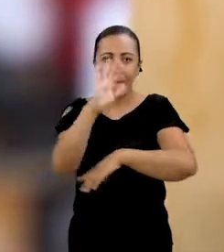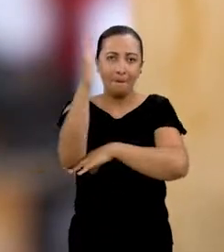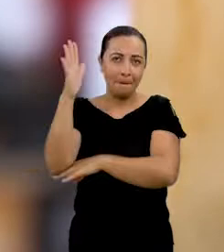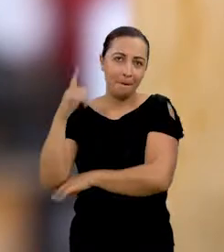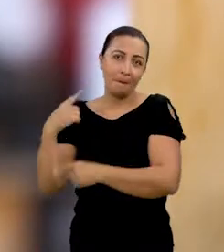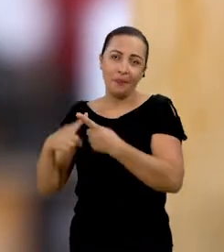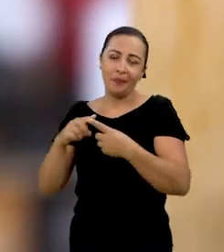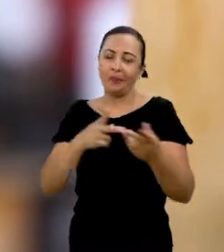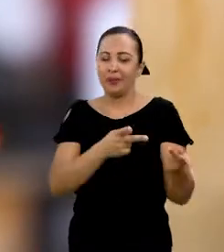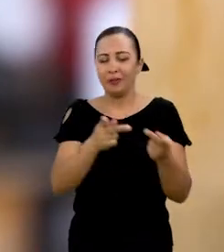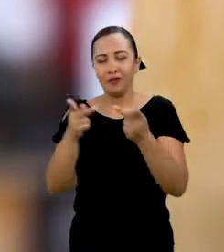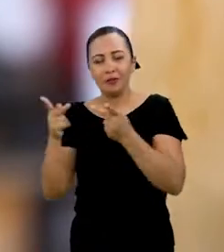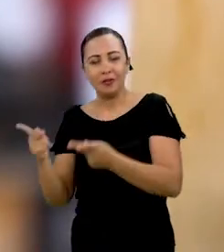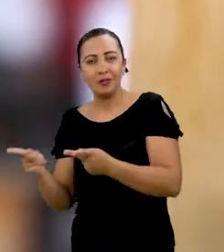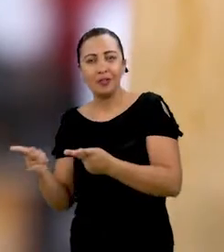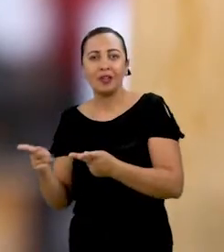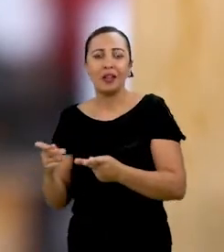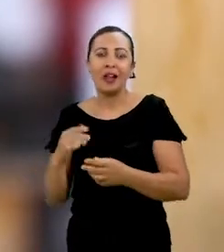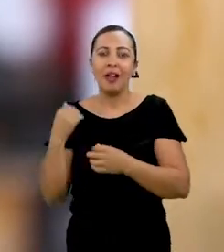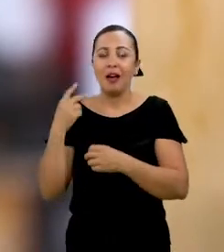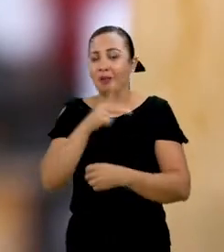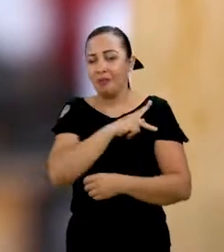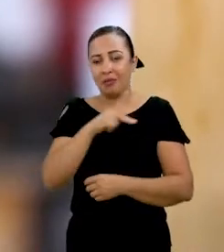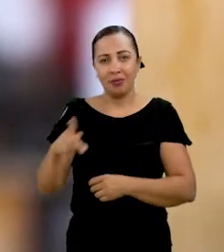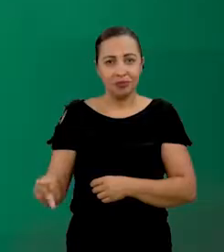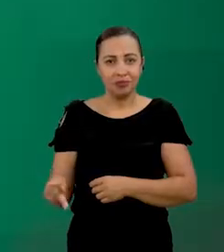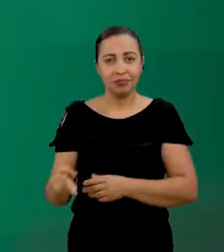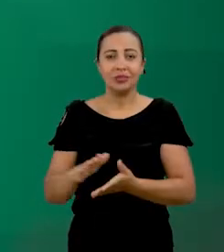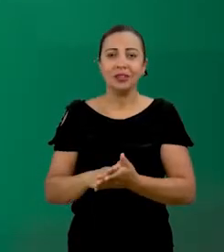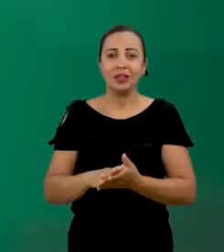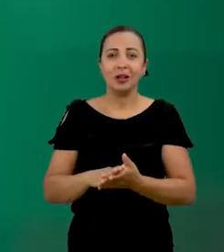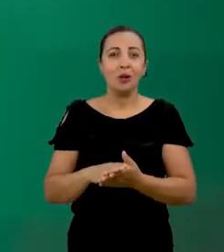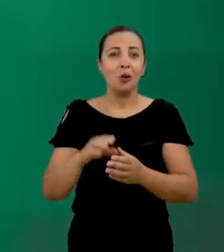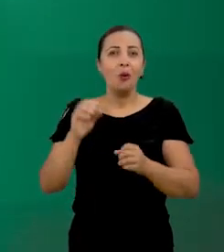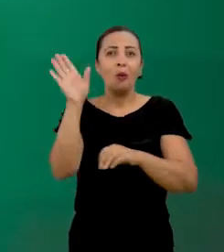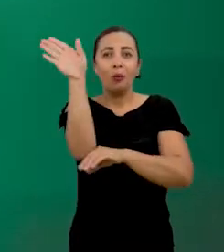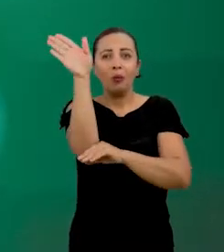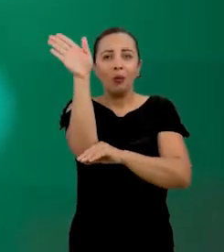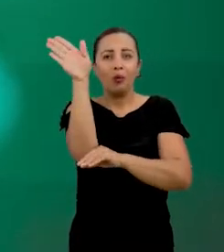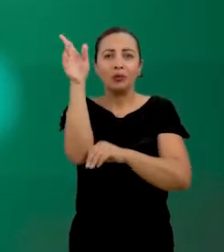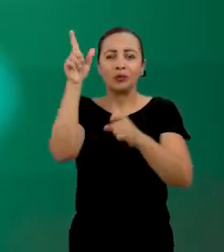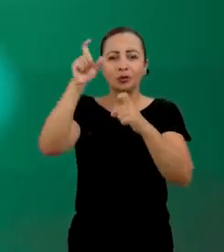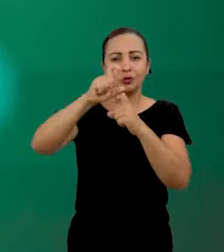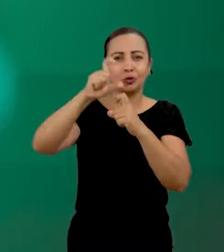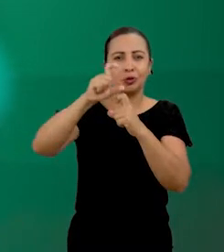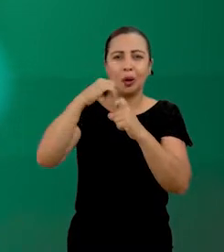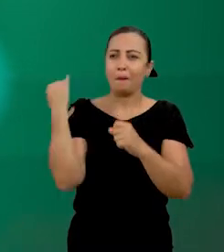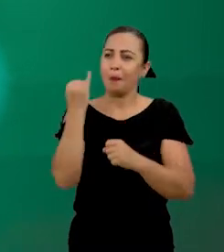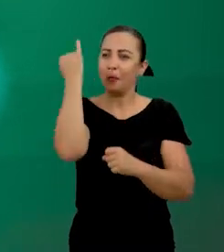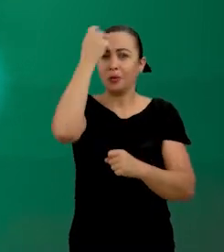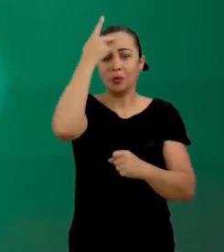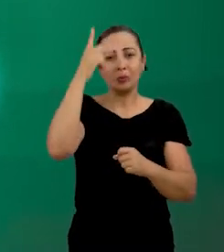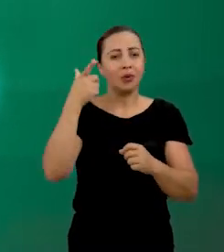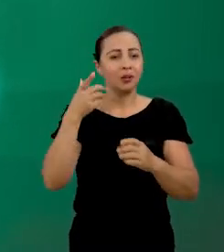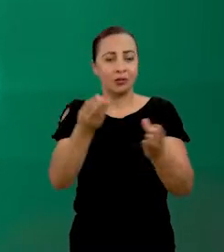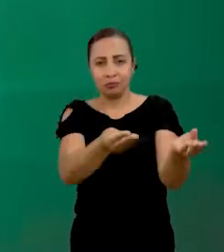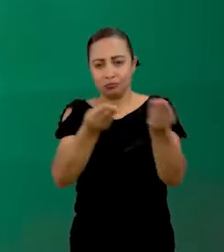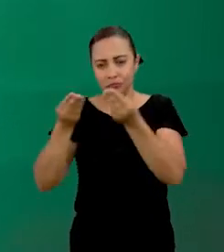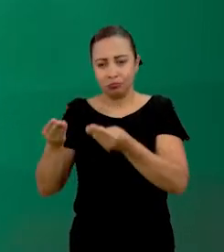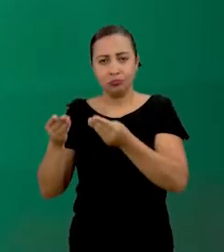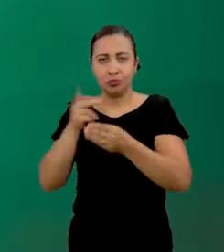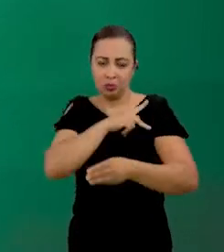Valadão, né, porque a gente ia receber a visita do presidente Garrastazu Médici. O único hotel de Aracaju era o Hotel Palace, que poderia